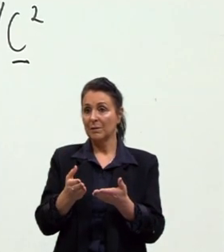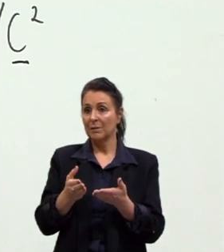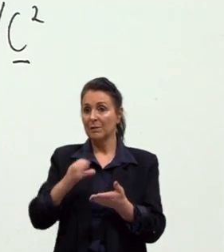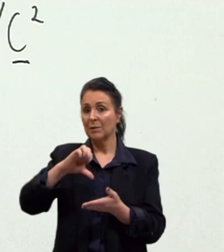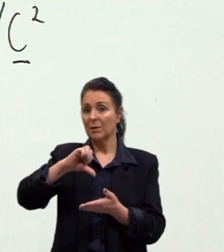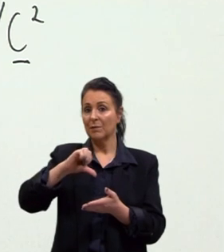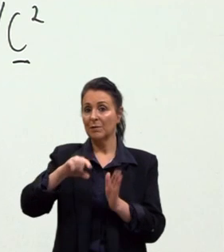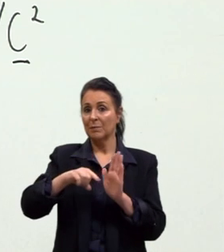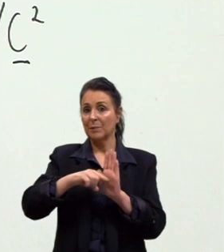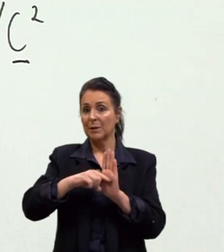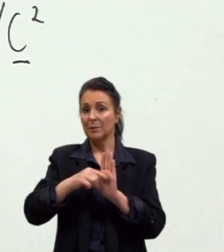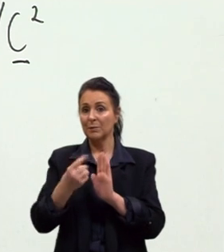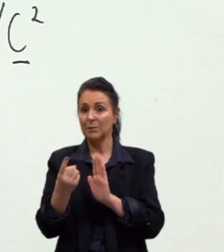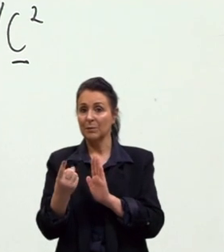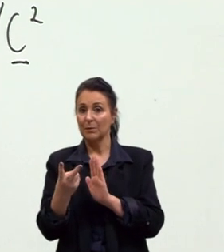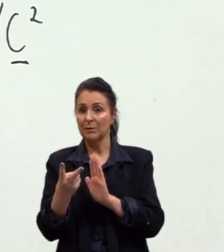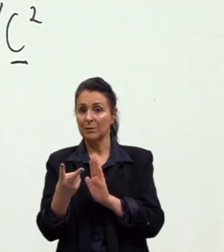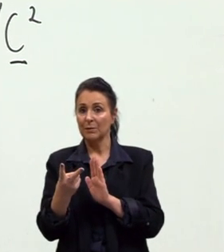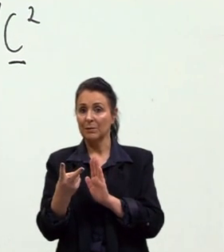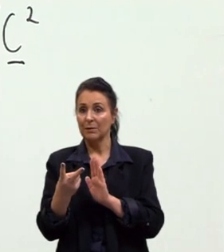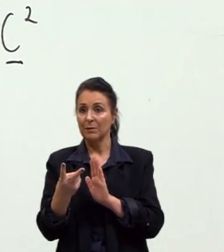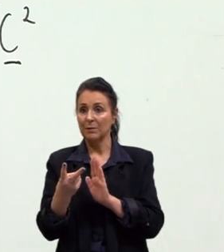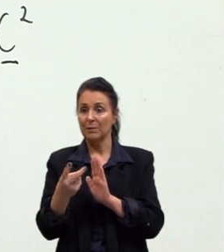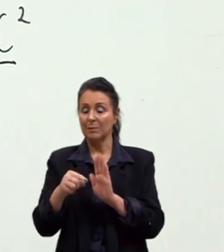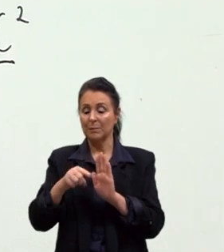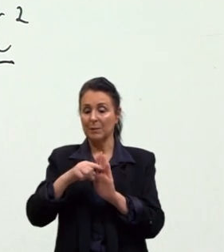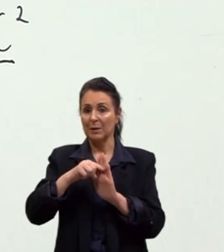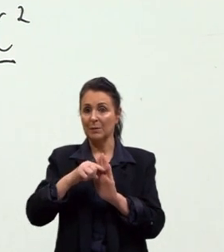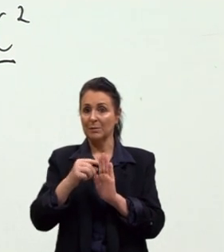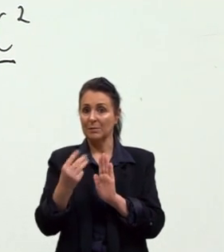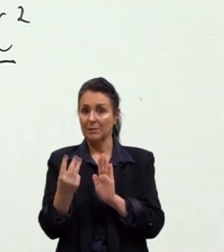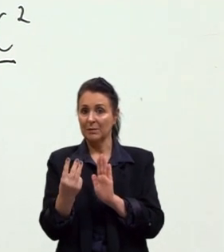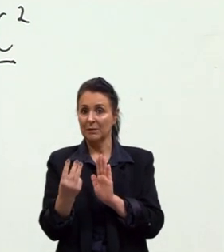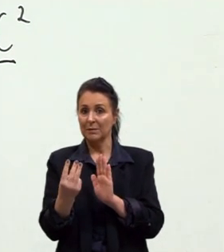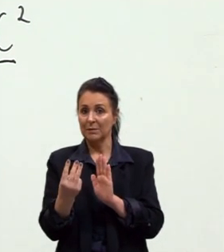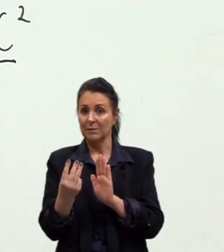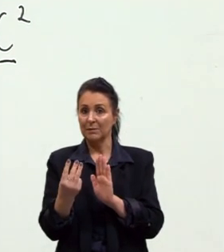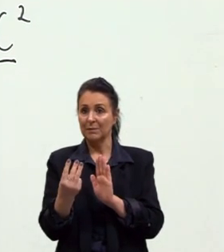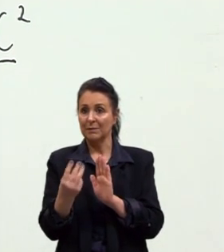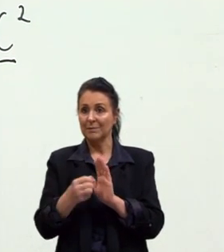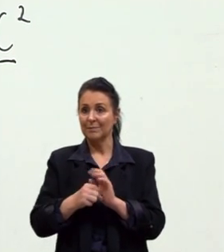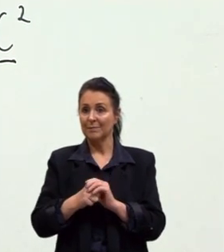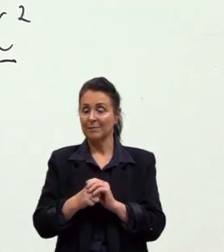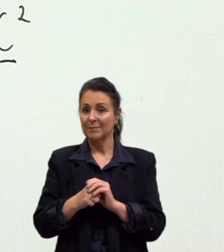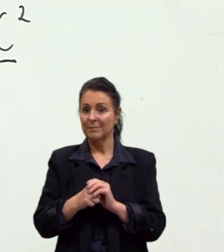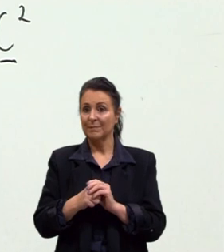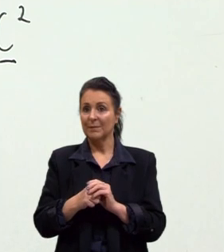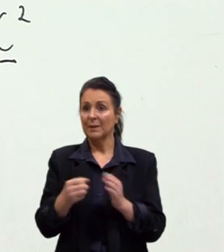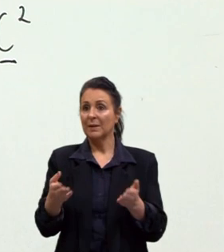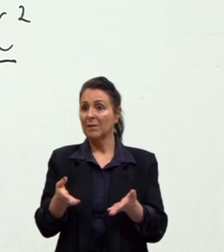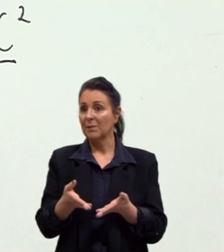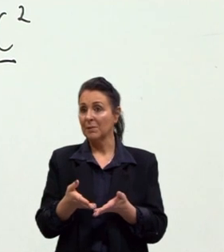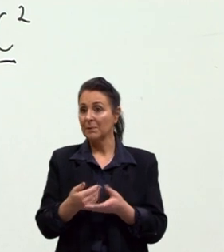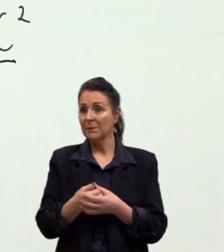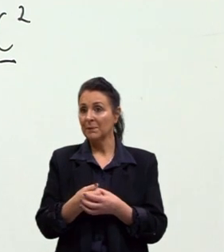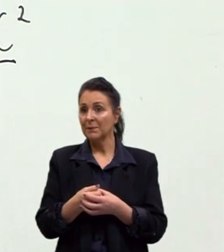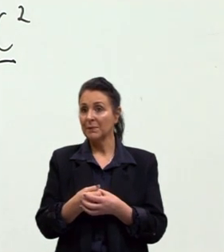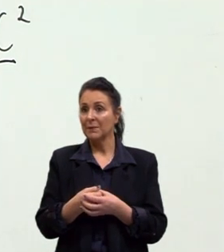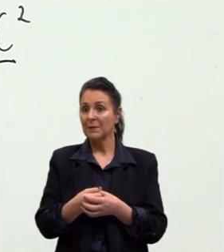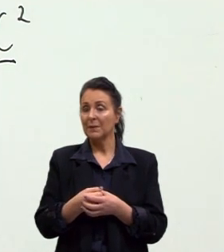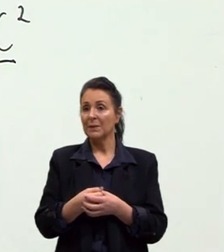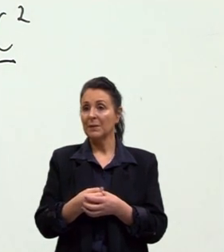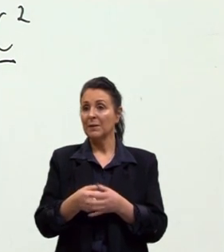9 - 12 Vai dar quanto menos três né e agora né